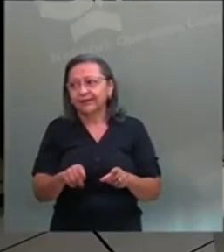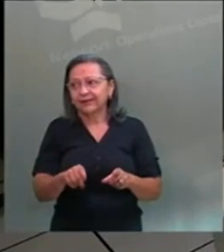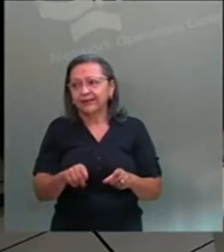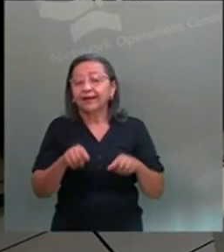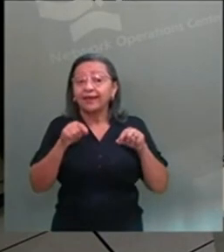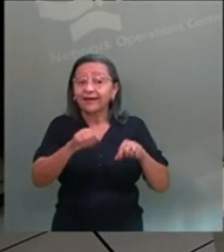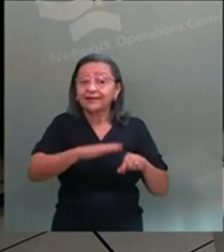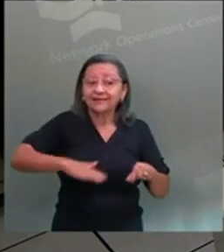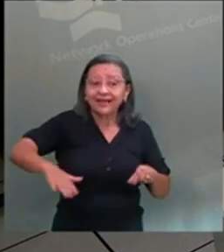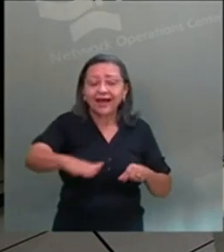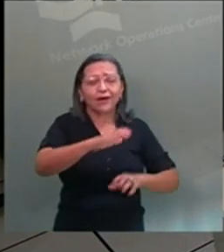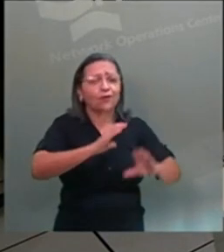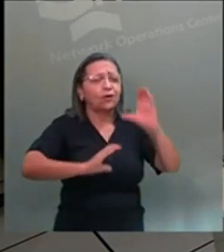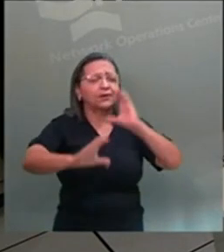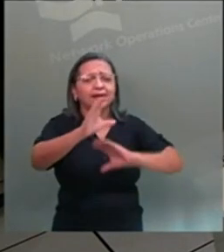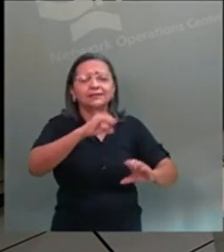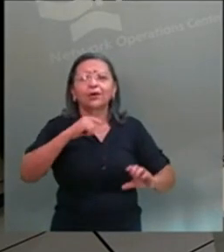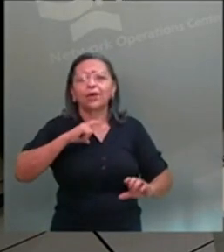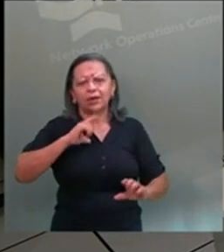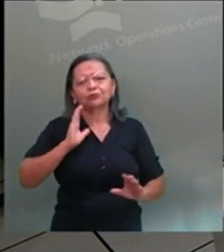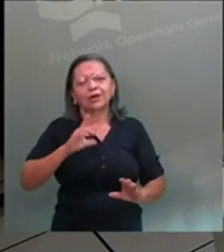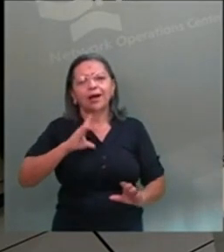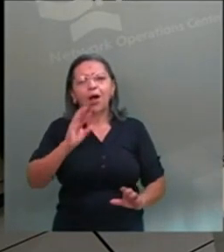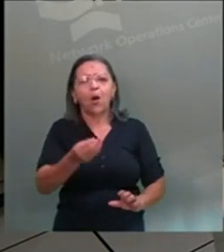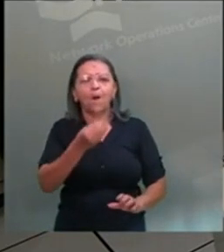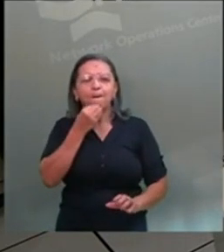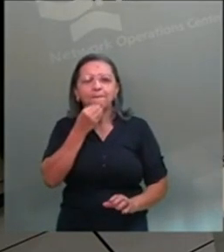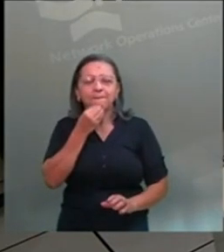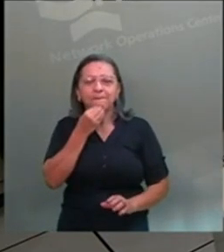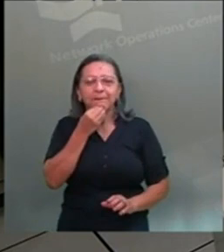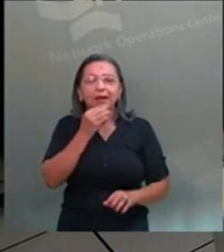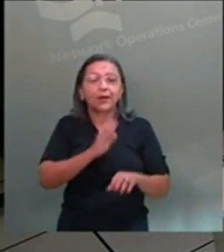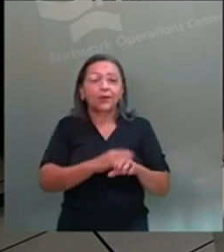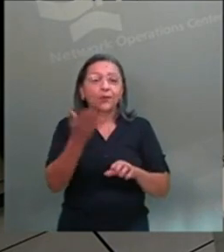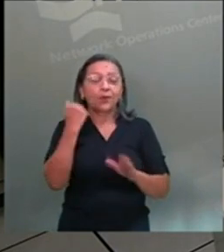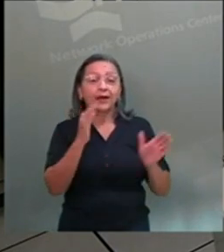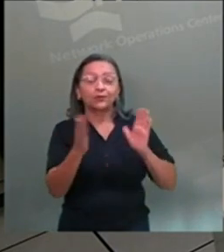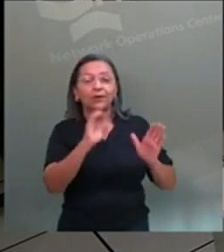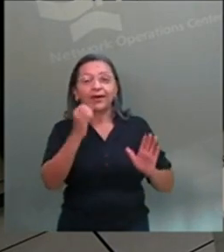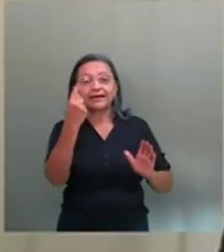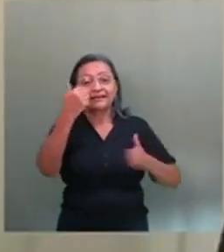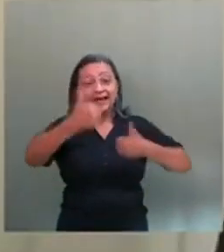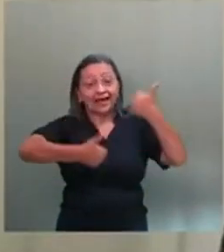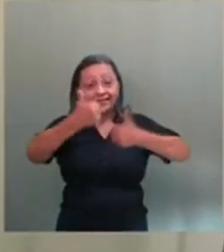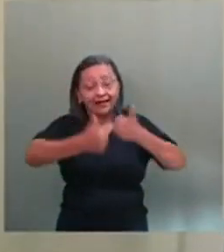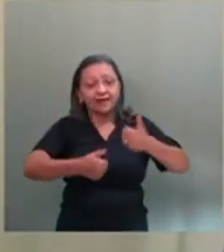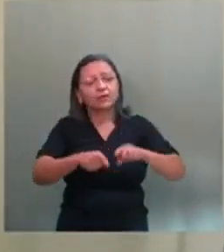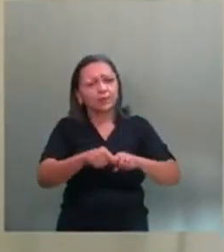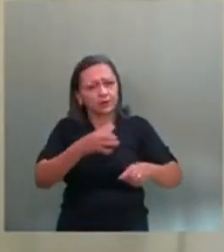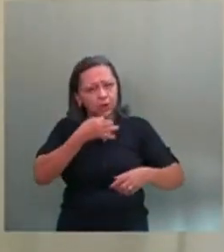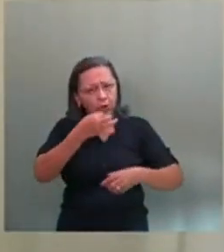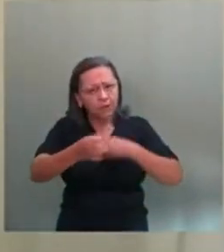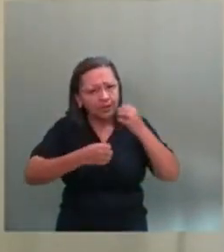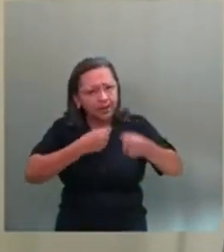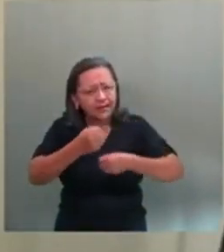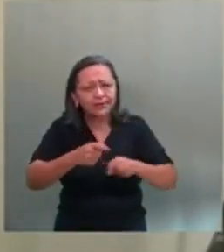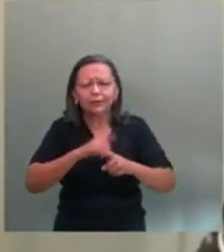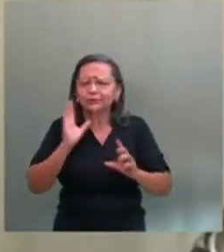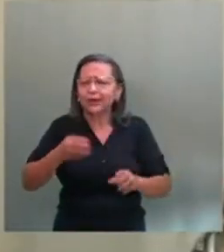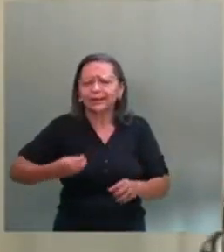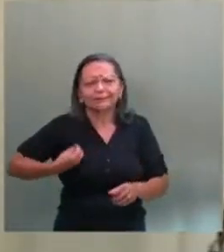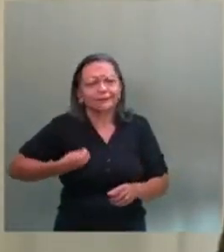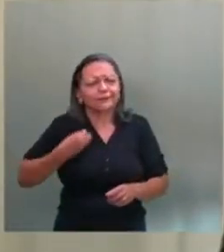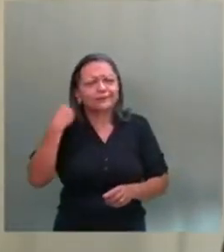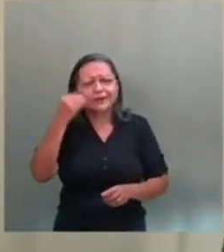Essa área de comunicação, eu tive oportunidade, né, enquanto ex-atleta, de ser comentarista também, então vivenciei muito